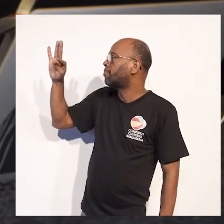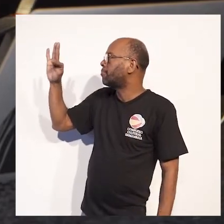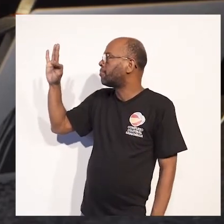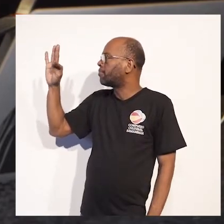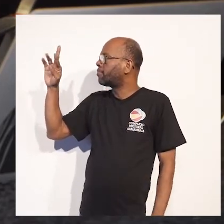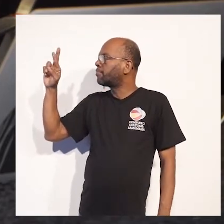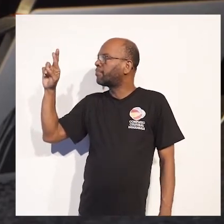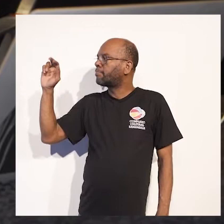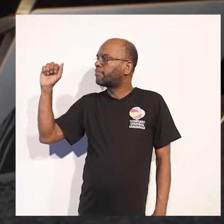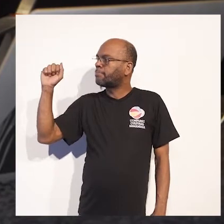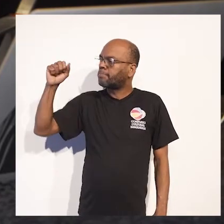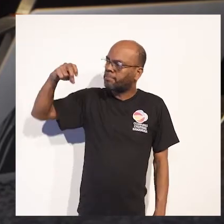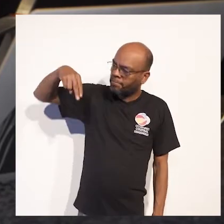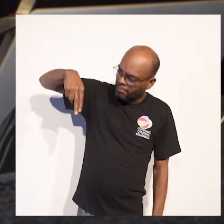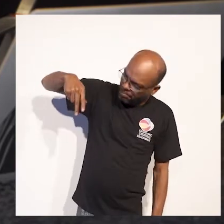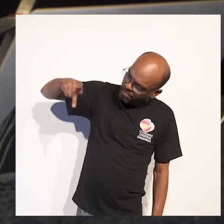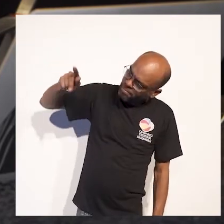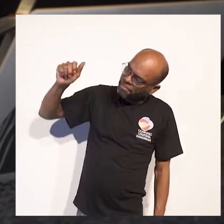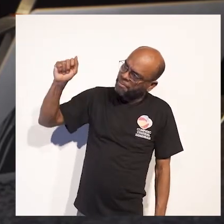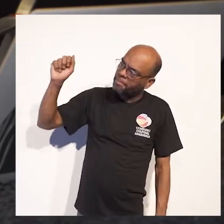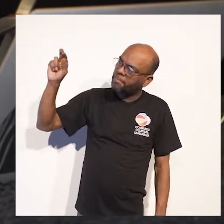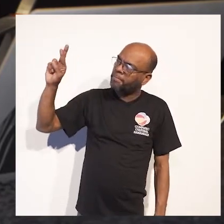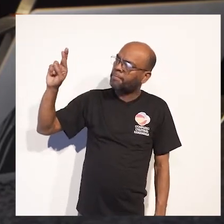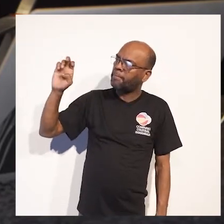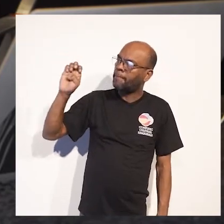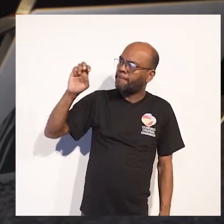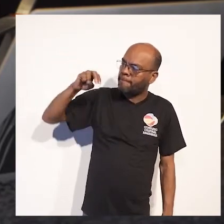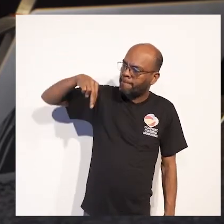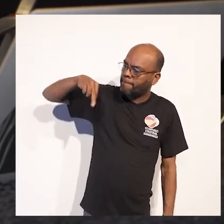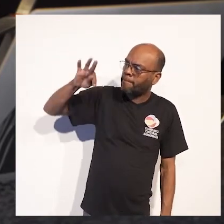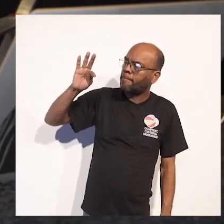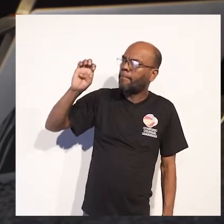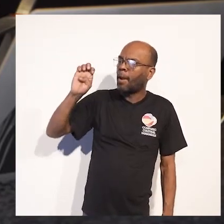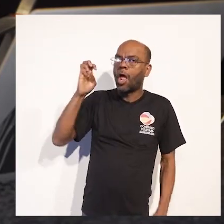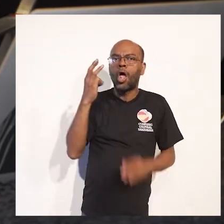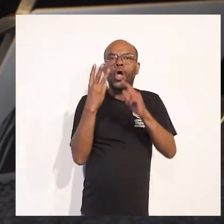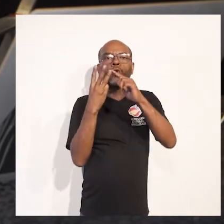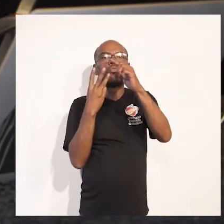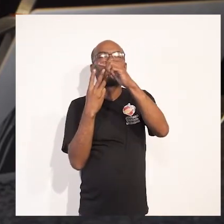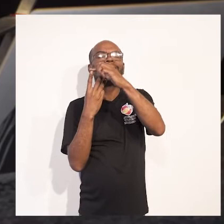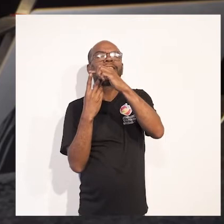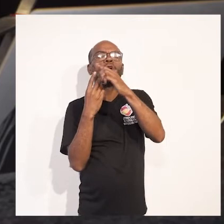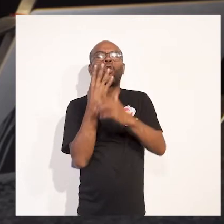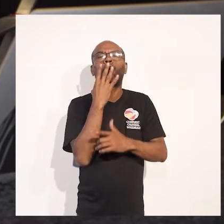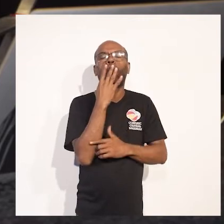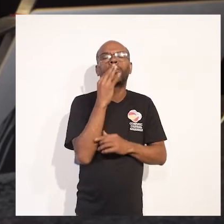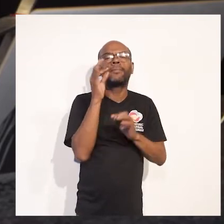Na cor pigmento transparente, as três cores básicas, elas são diferentes da cor pigmento